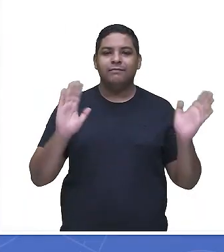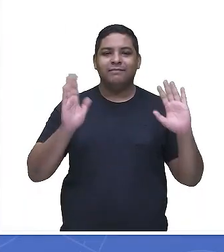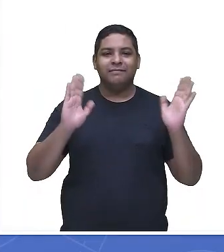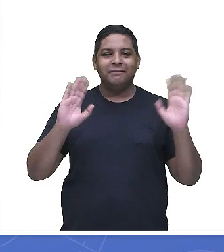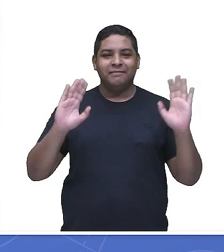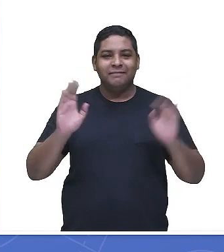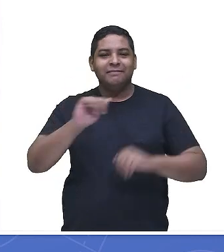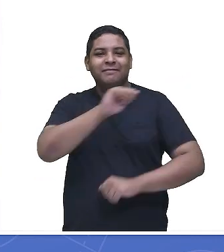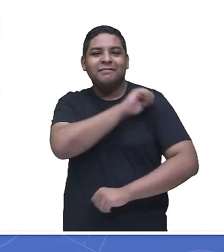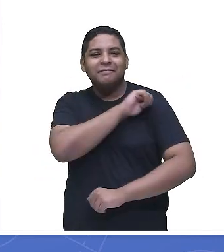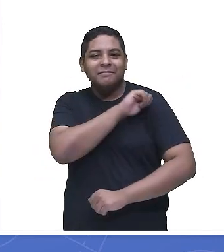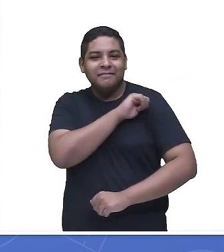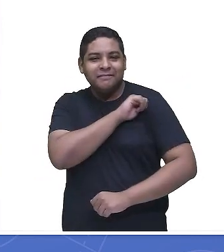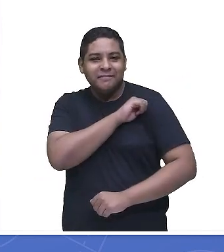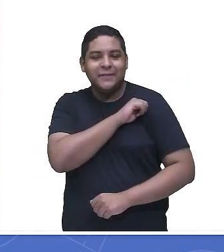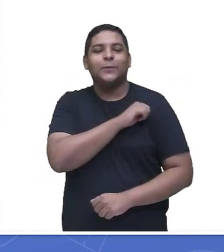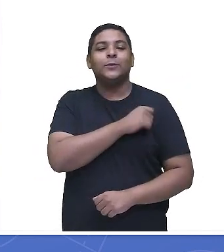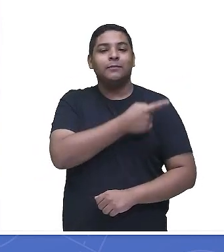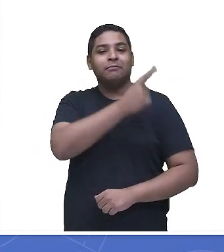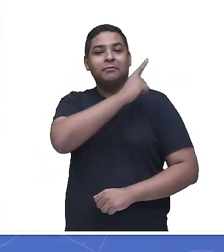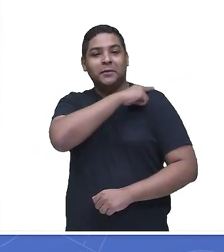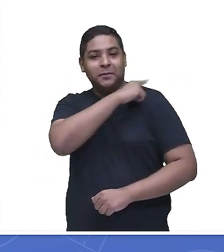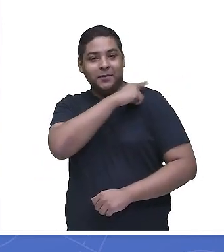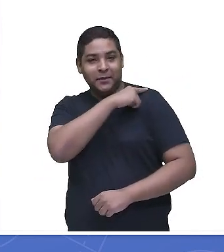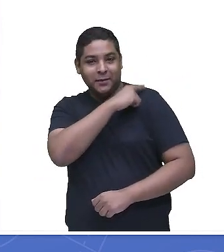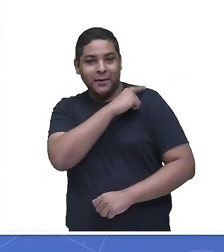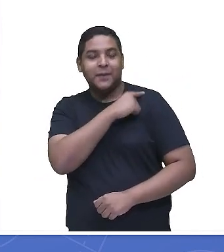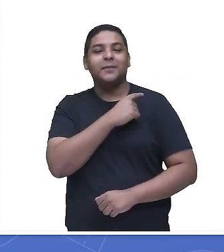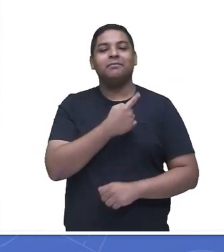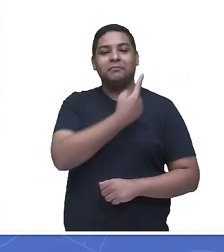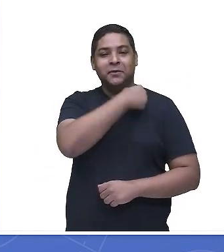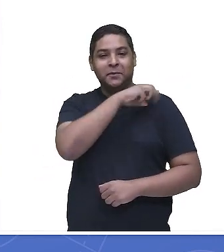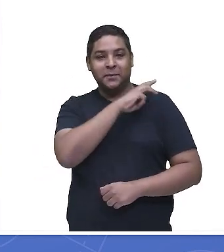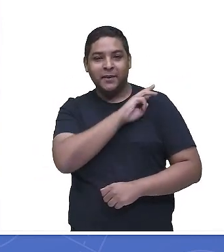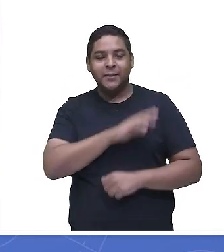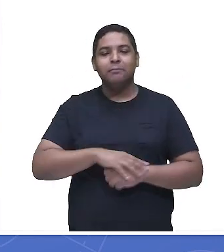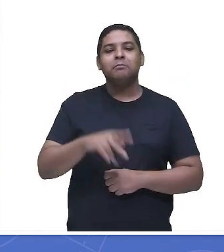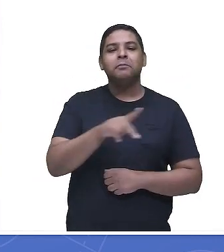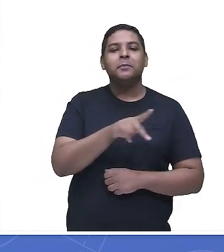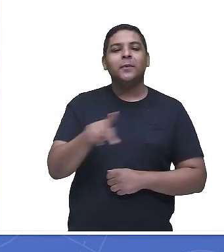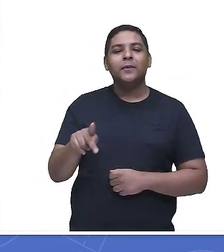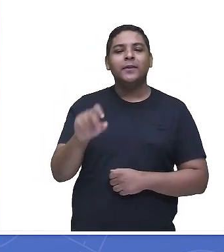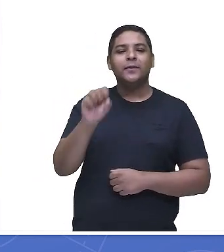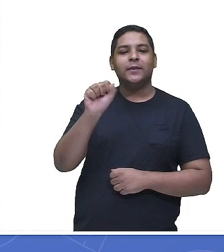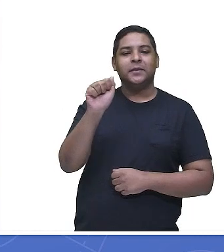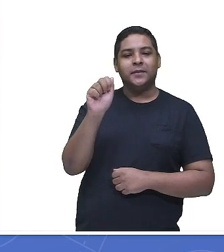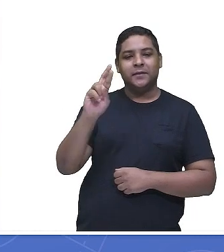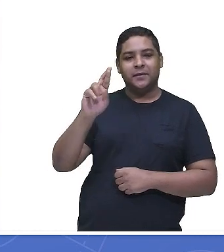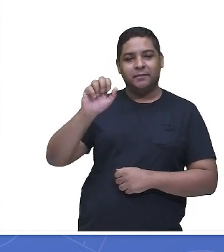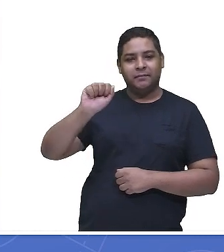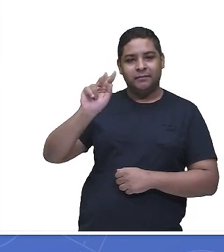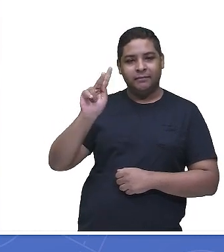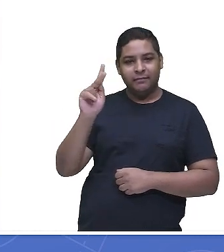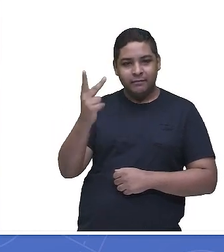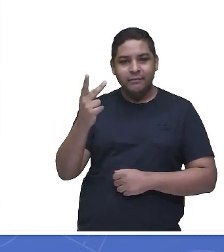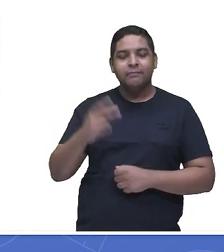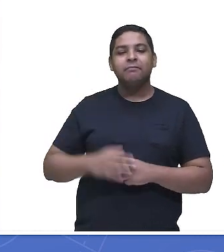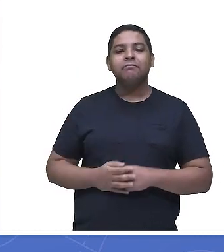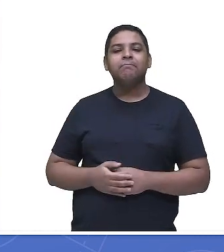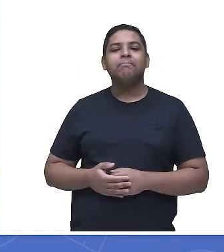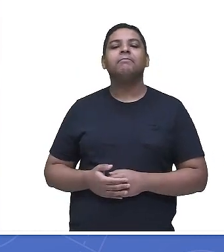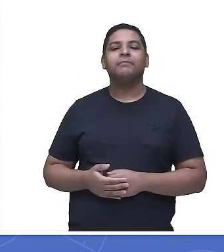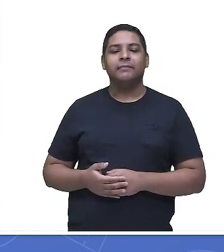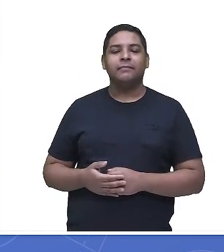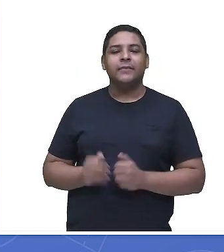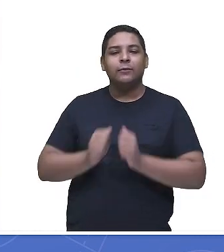queridos alunos do primeiro ano do ensino médio. Eu sou a professora Sara Arinana. Eu vou estar hoje com vocês